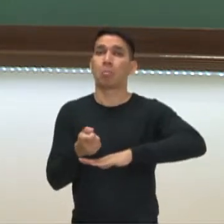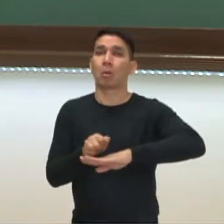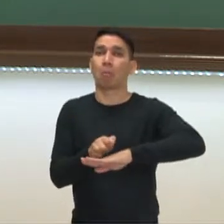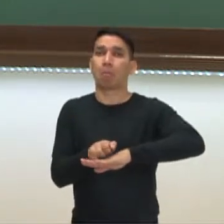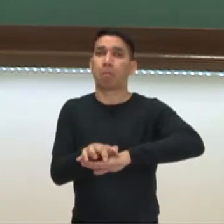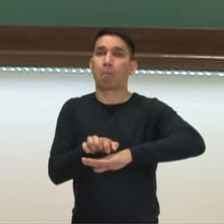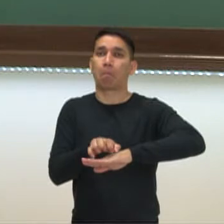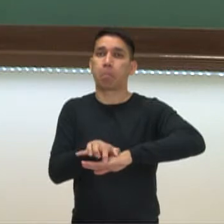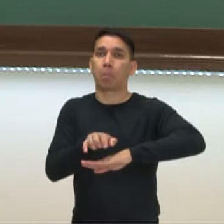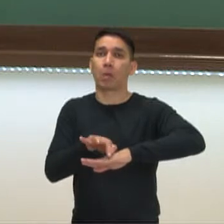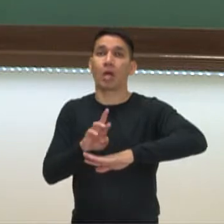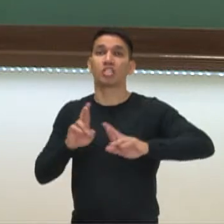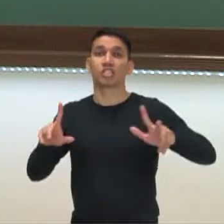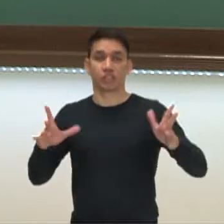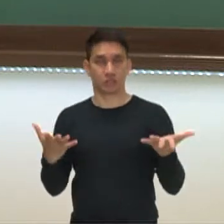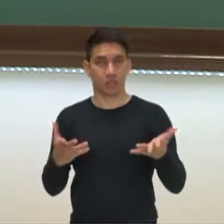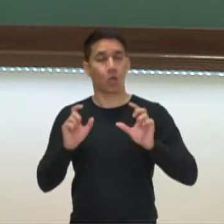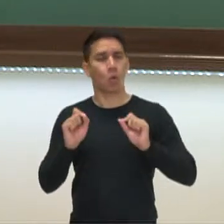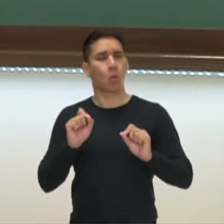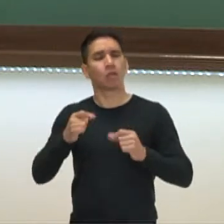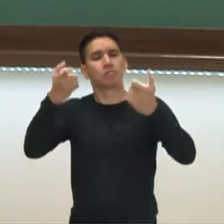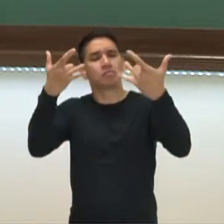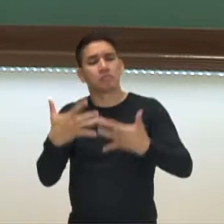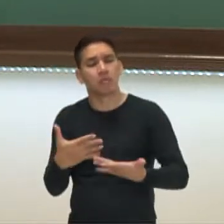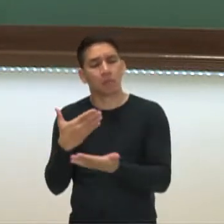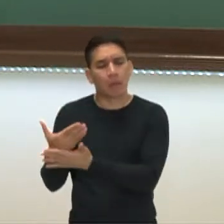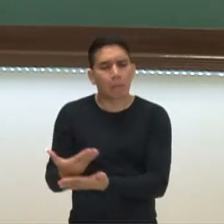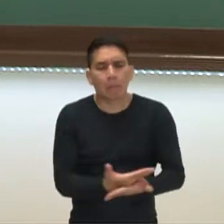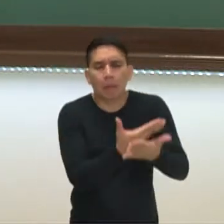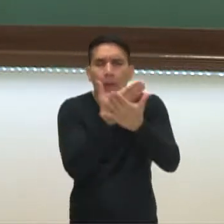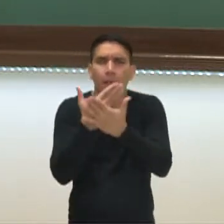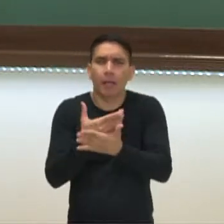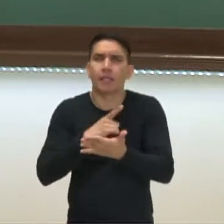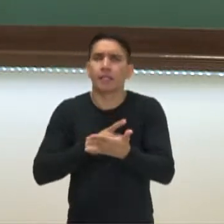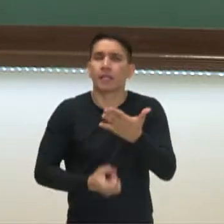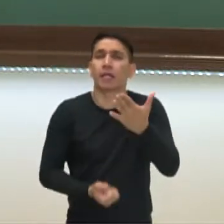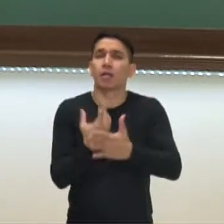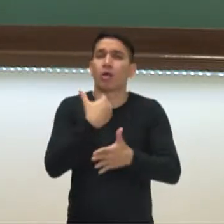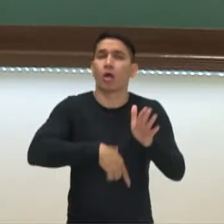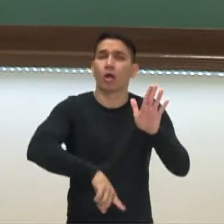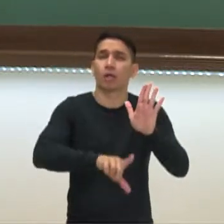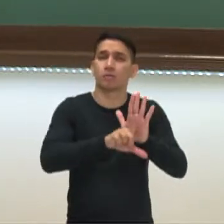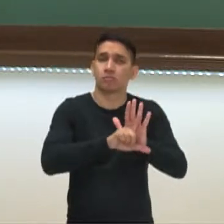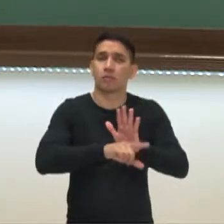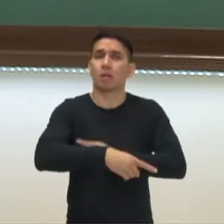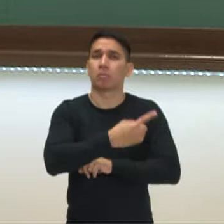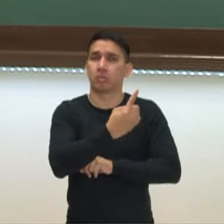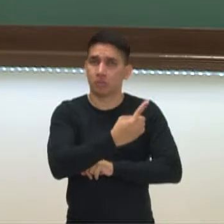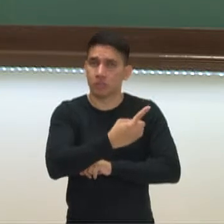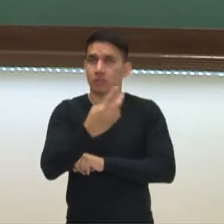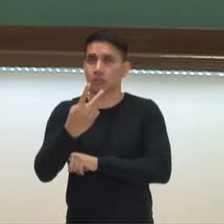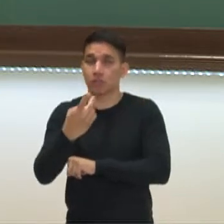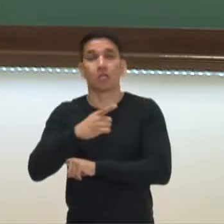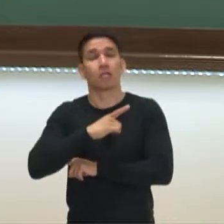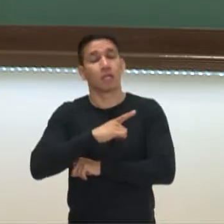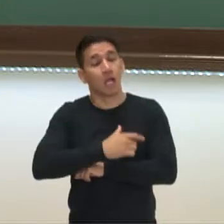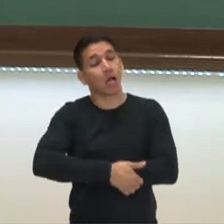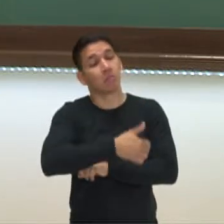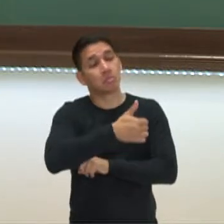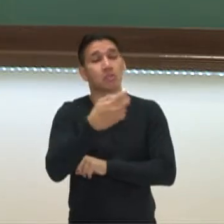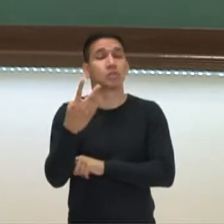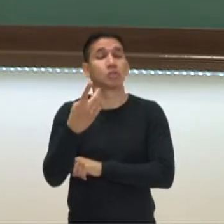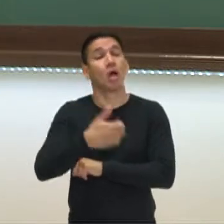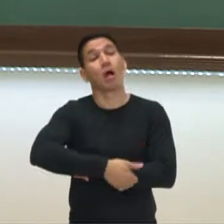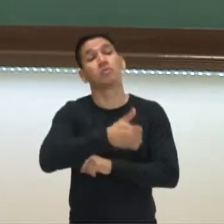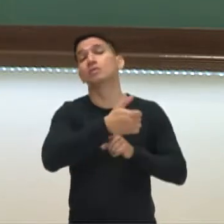tá? E o que ele estudou? Ele criou então duas leis, que é a primeira lei de Ohm e a segunda lei de Ohm. A